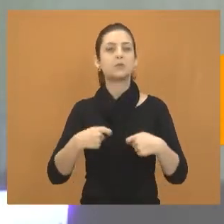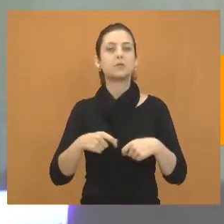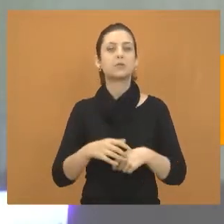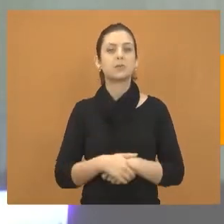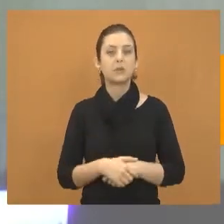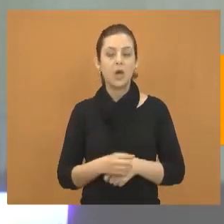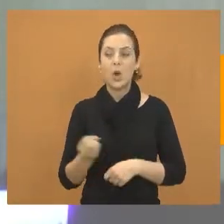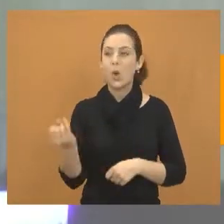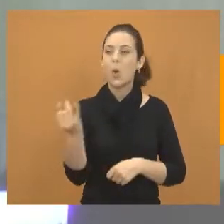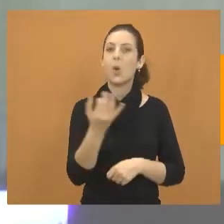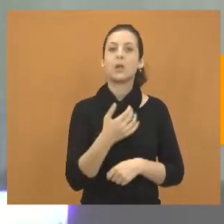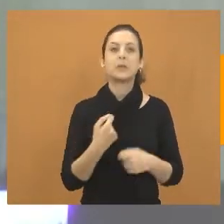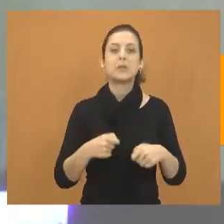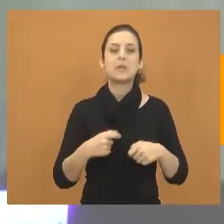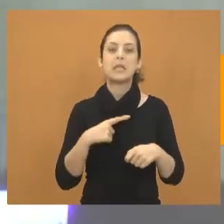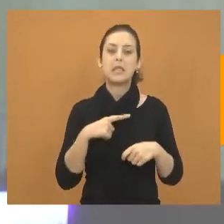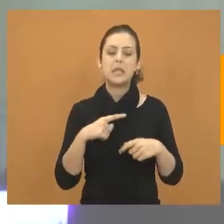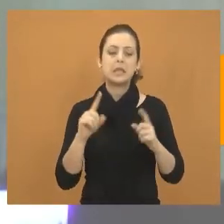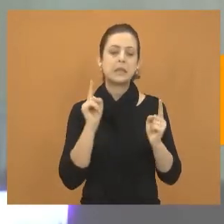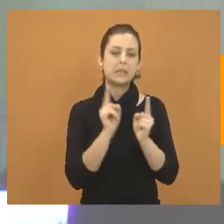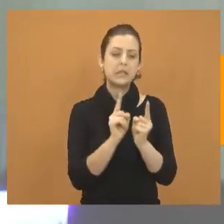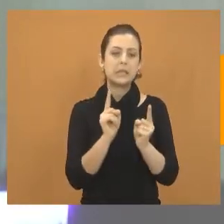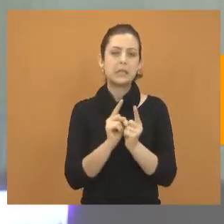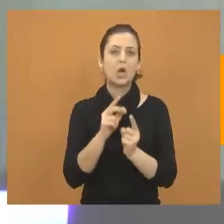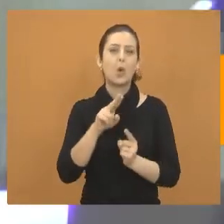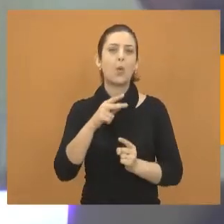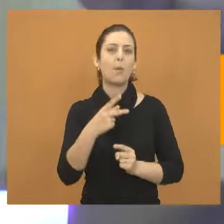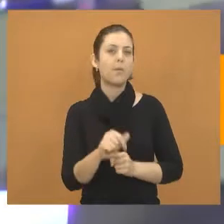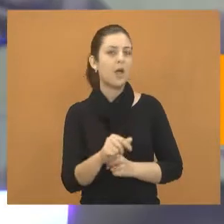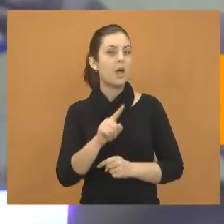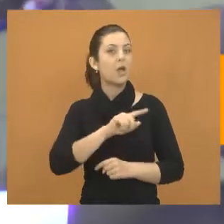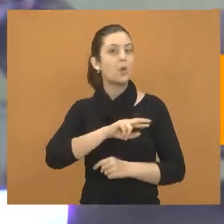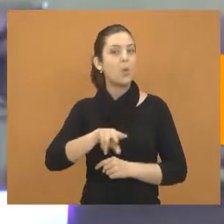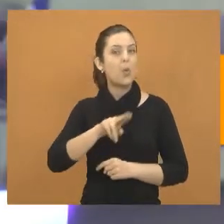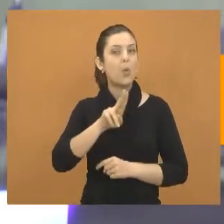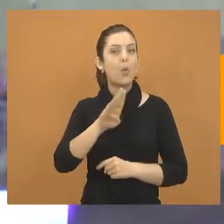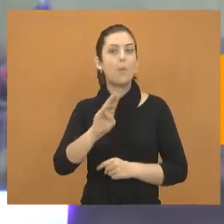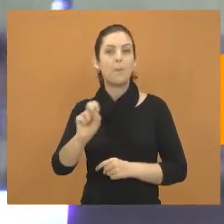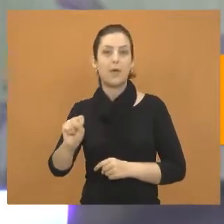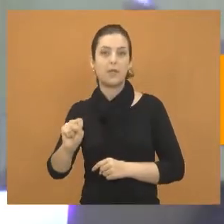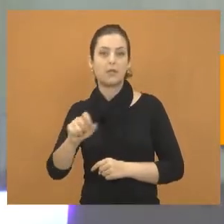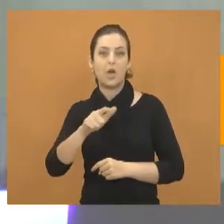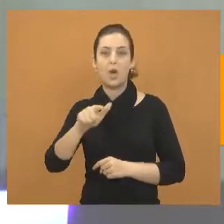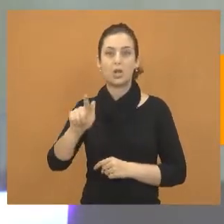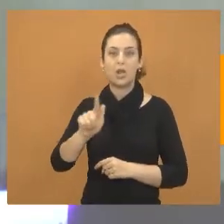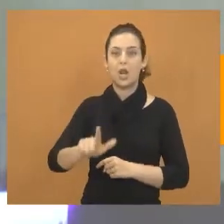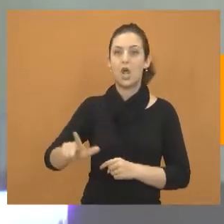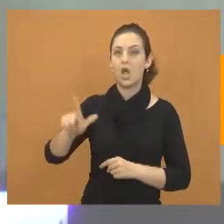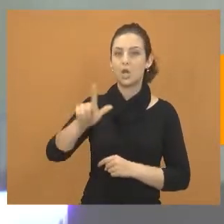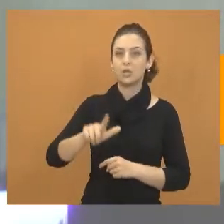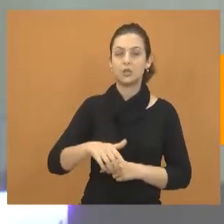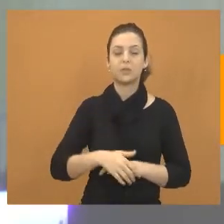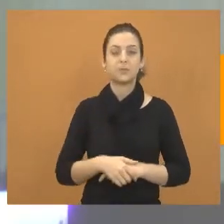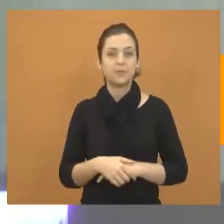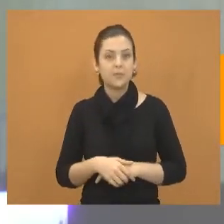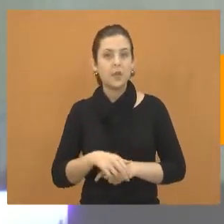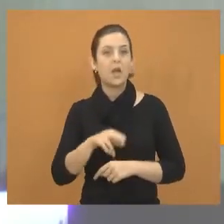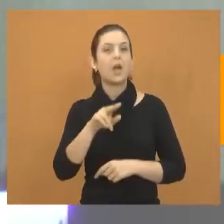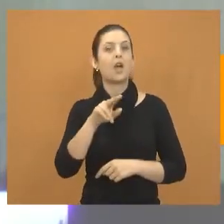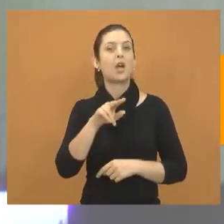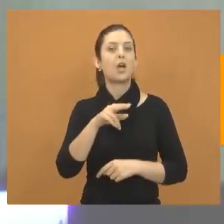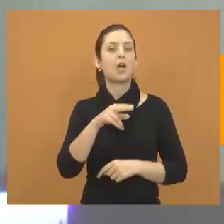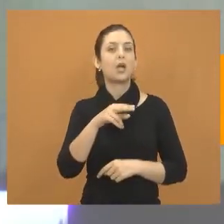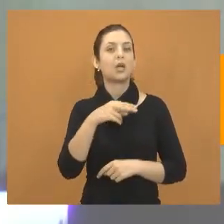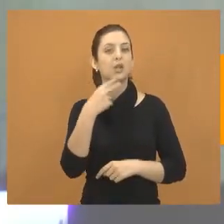população necessária a ser atendida pelo UPA? Não o UBS, que é outra lógica. As unidades